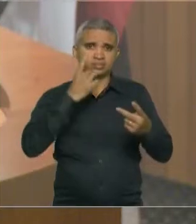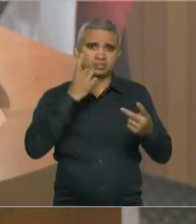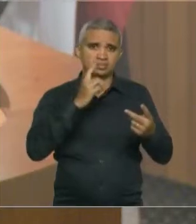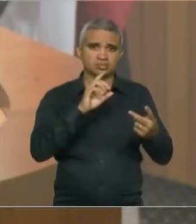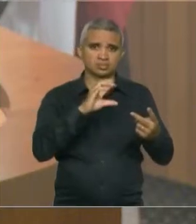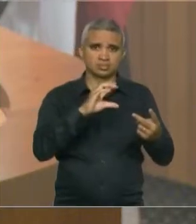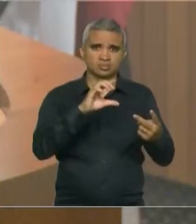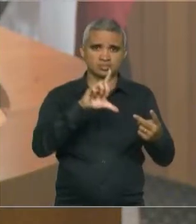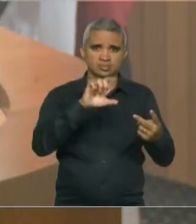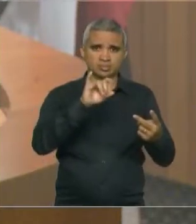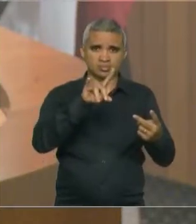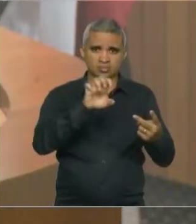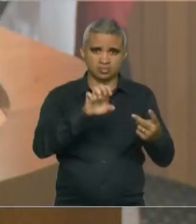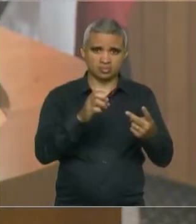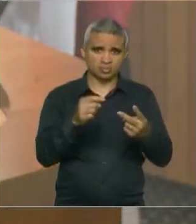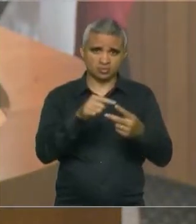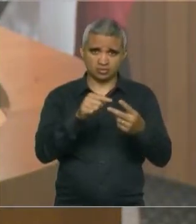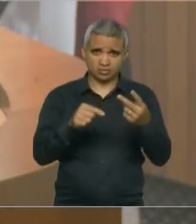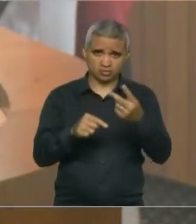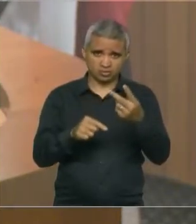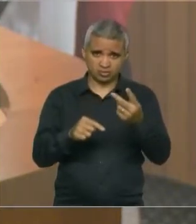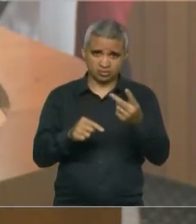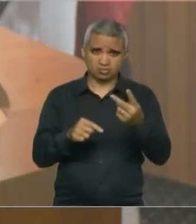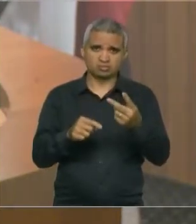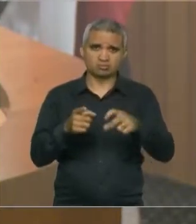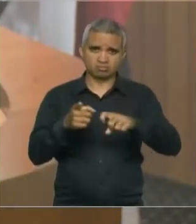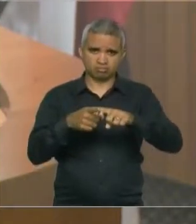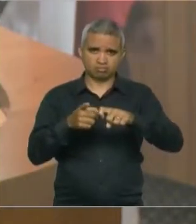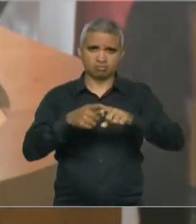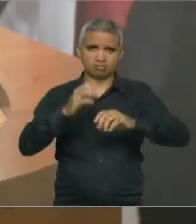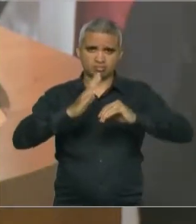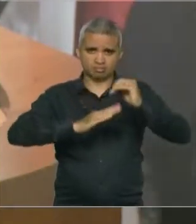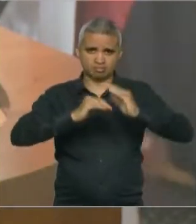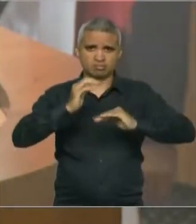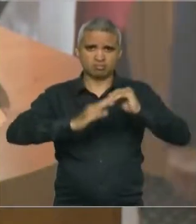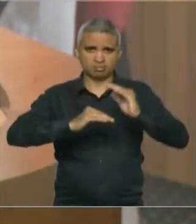médicas, referências na área da saúde, reconhecidas pelo Estado do Maranhão,